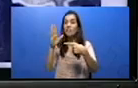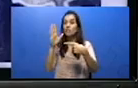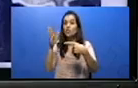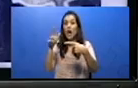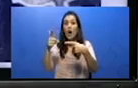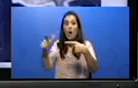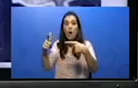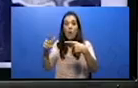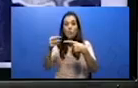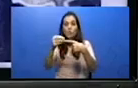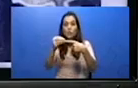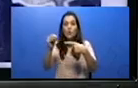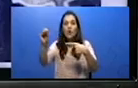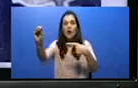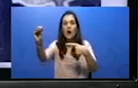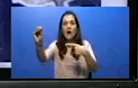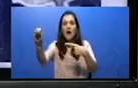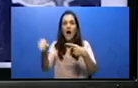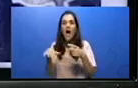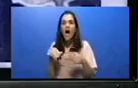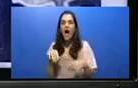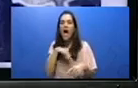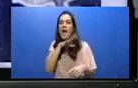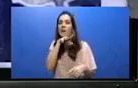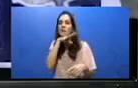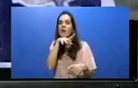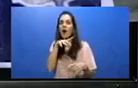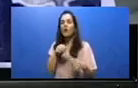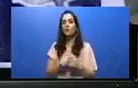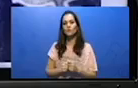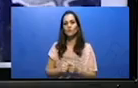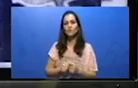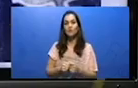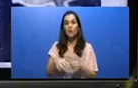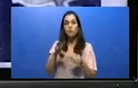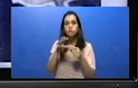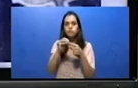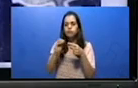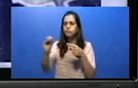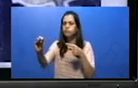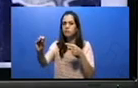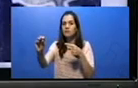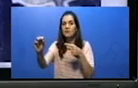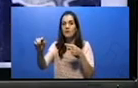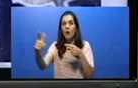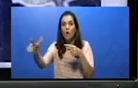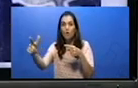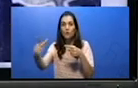Essa cauda também, e essa porção intermediária aqui também formou um outro animal.